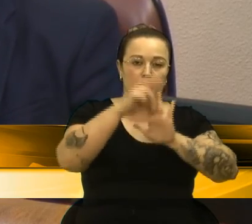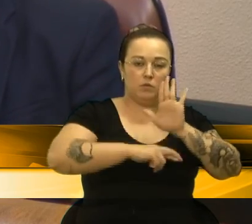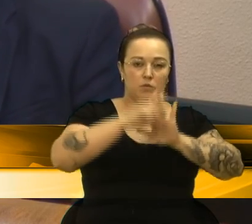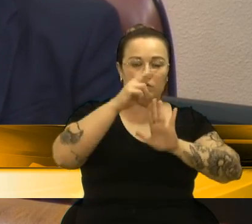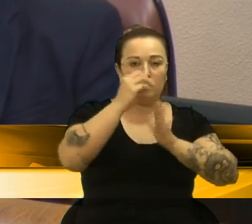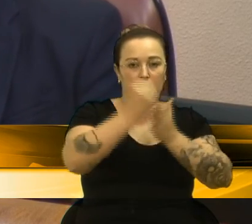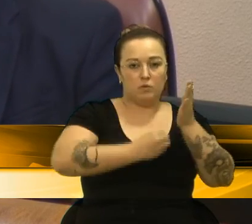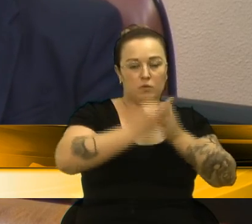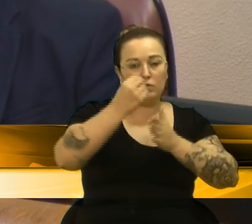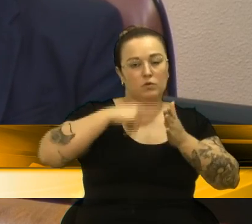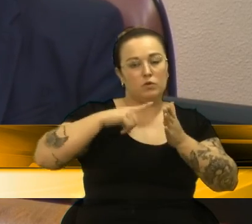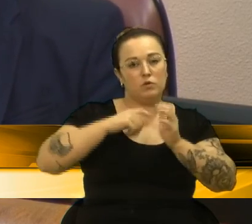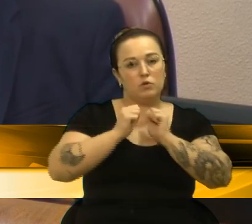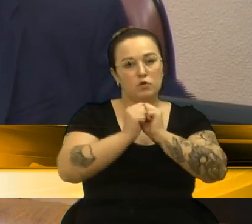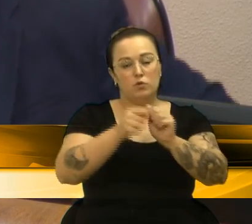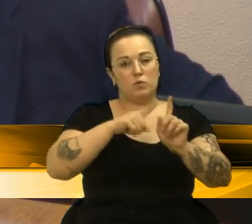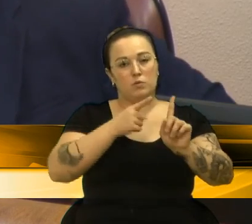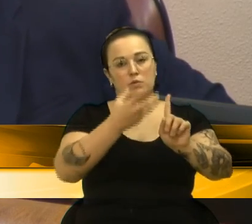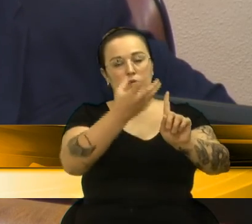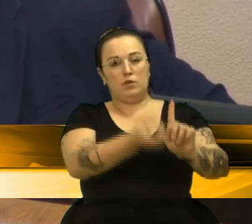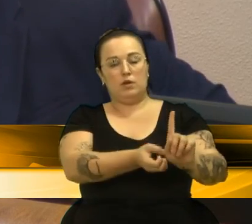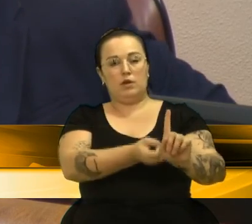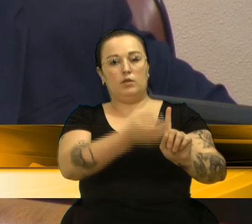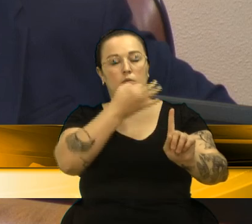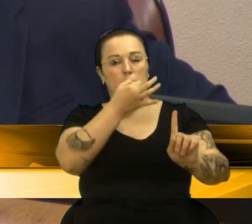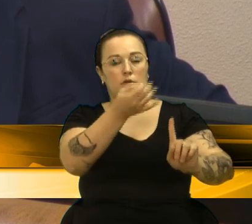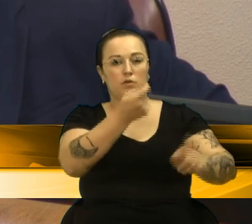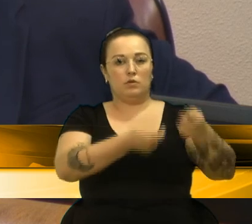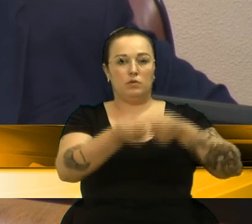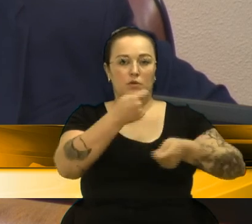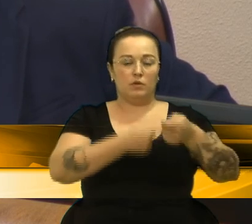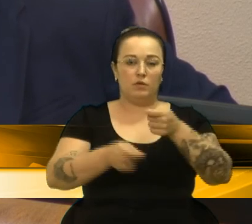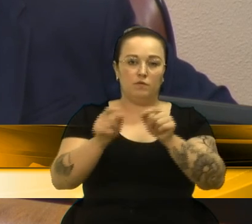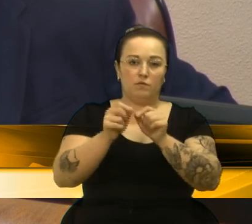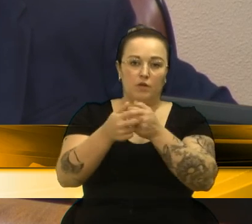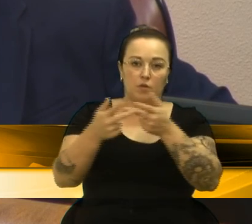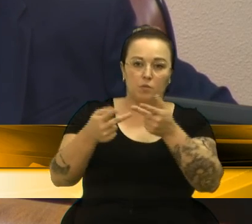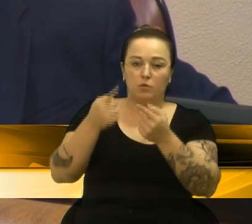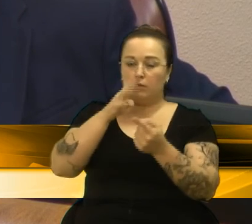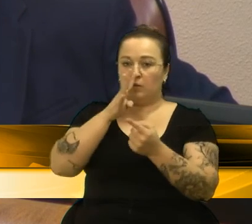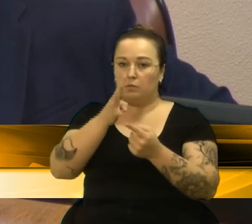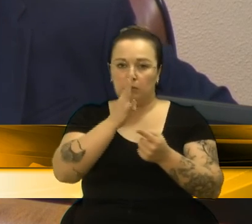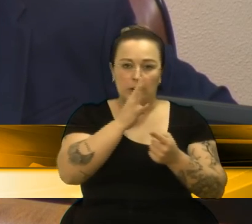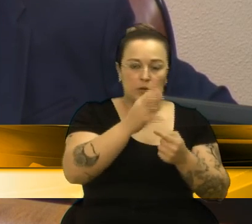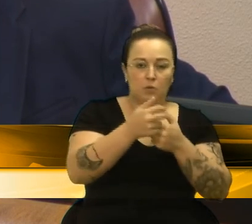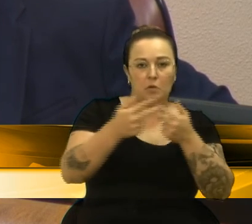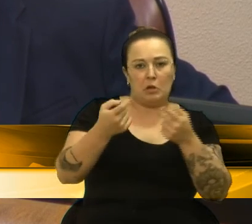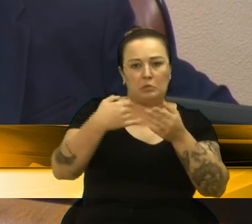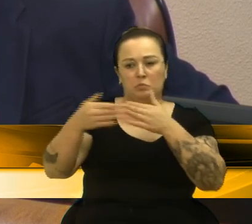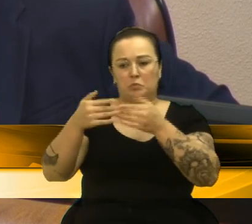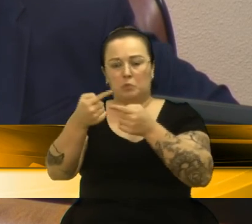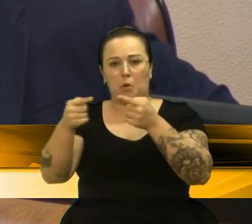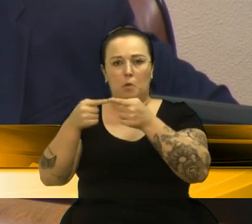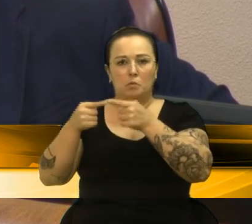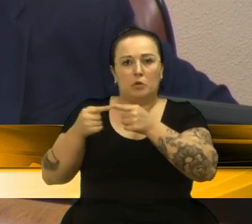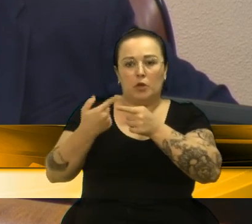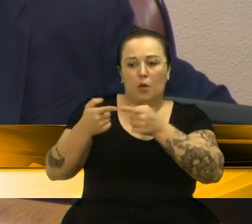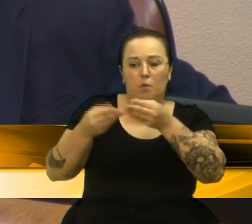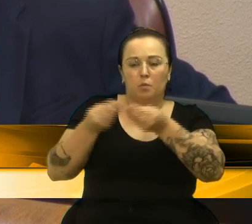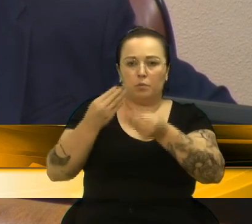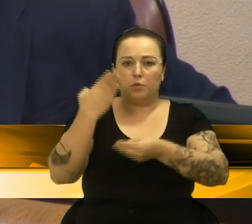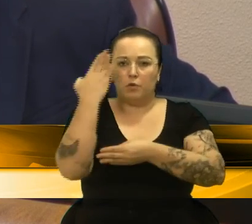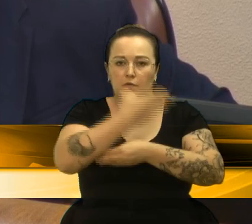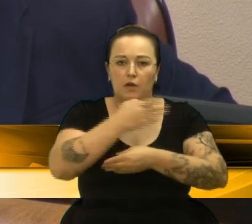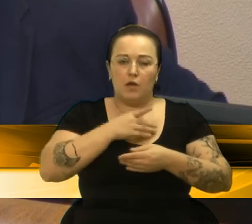inconformado com as ações da administração, passa a fazer uma série de alegações e, por que não dizer acusações, sem qualquer tipo de comprovação, apenas